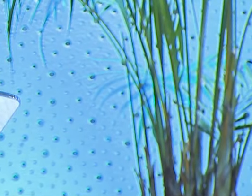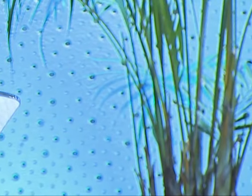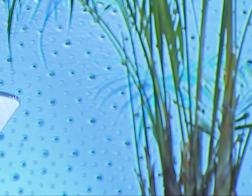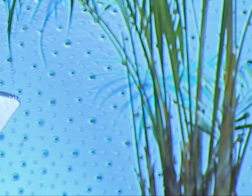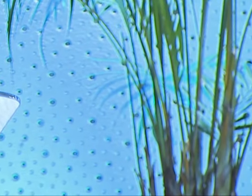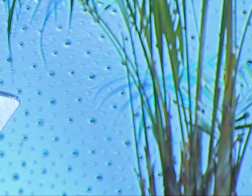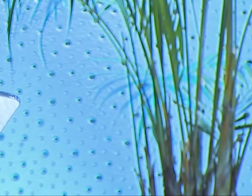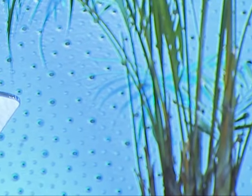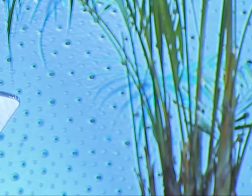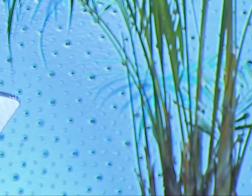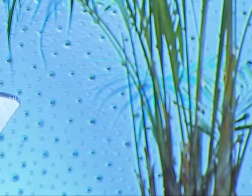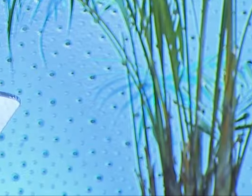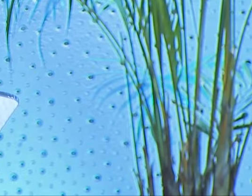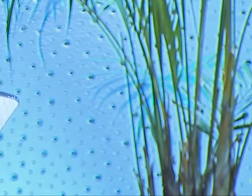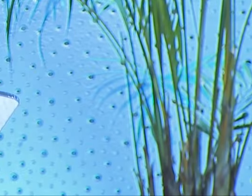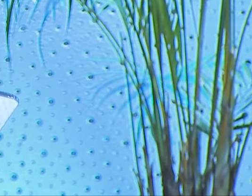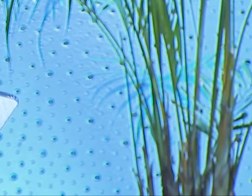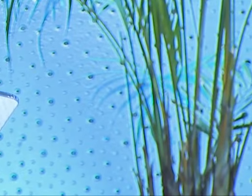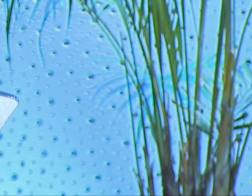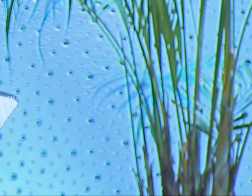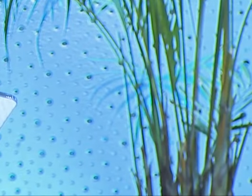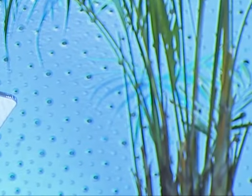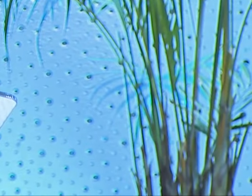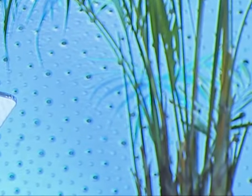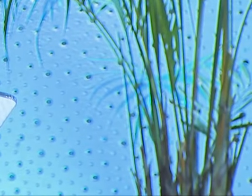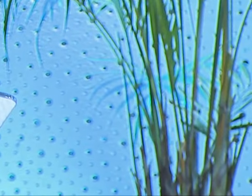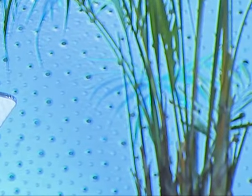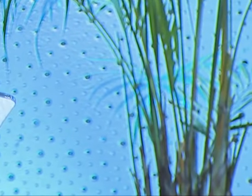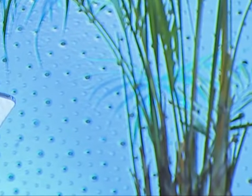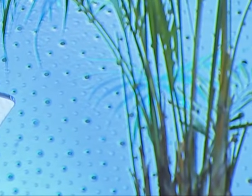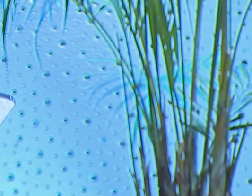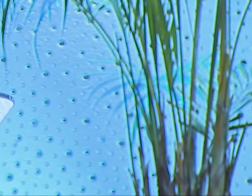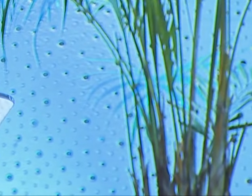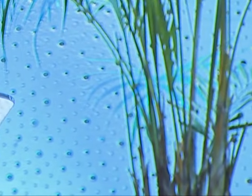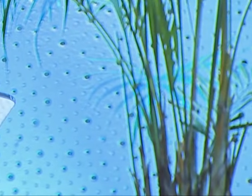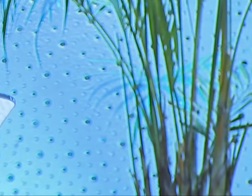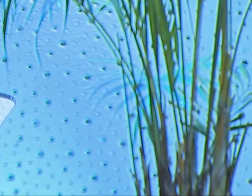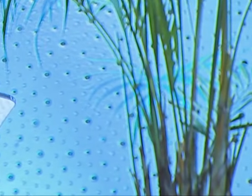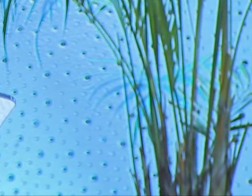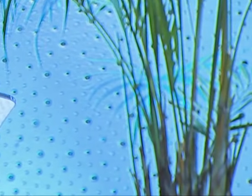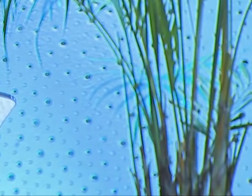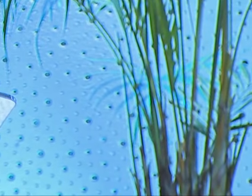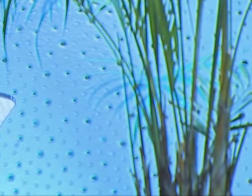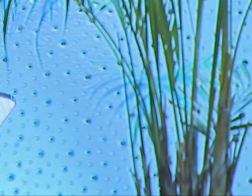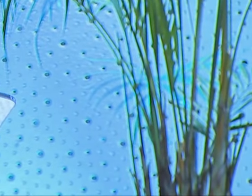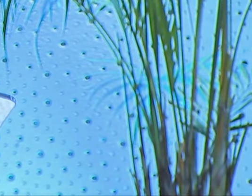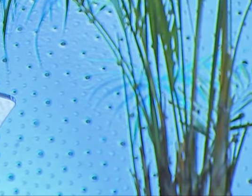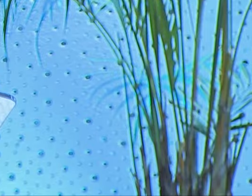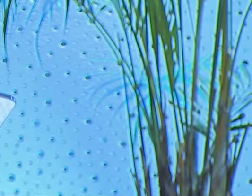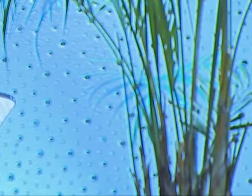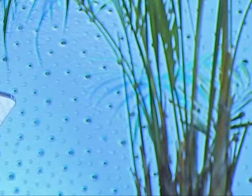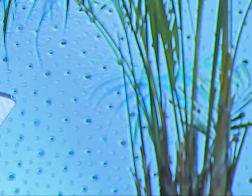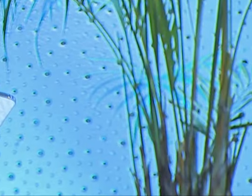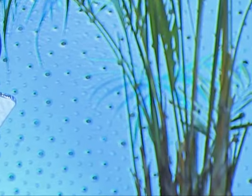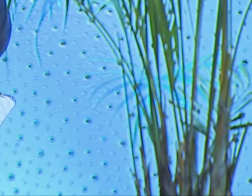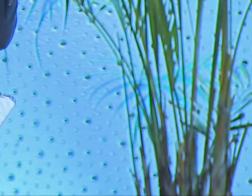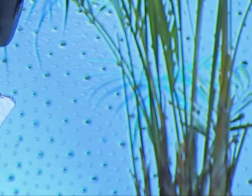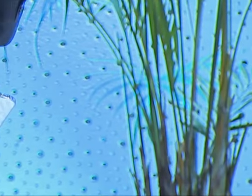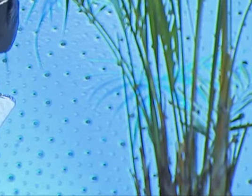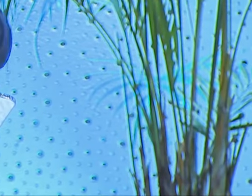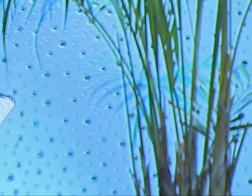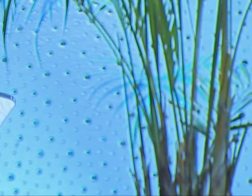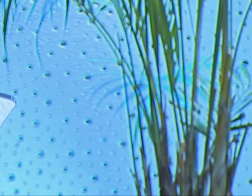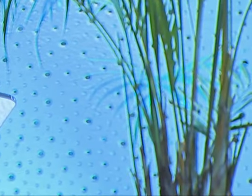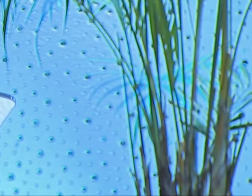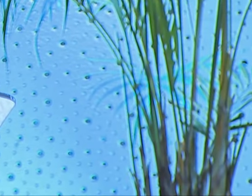milagre. E essa última cirurgia dele, ocorrendo tudo bem, ele volta para casa com a sua mãe, que tem estado aqui